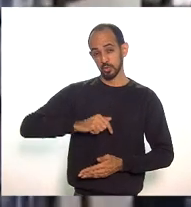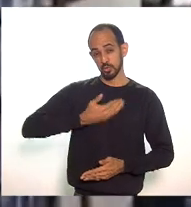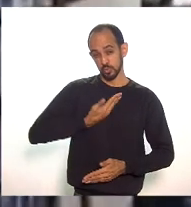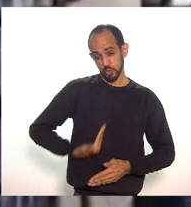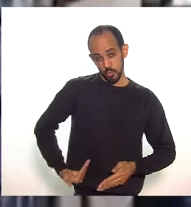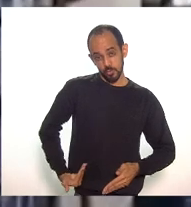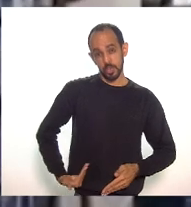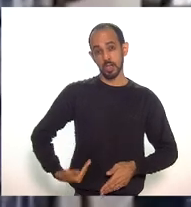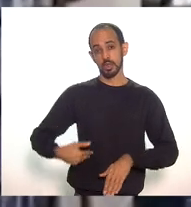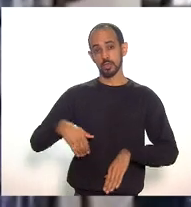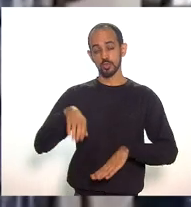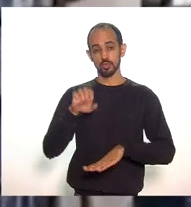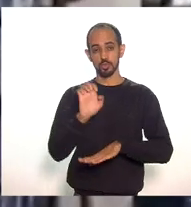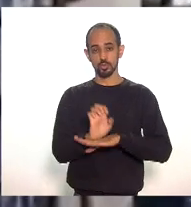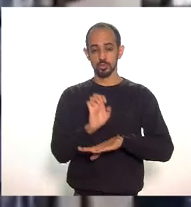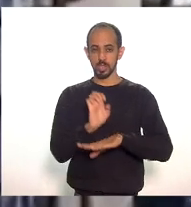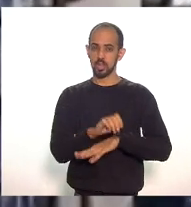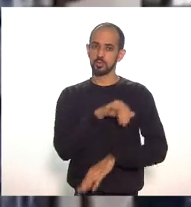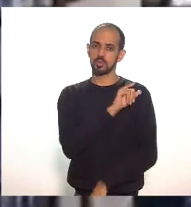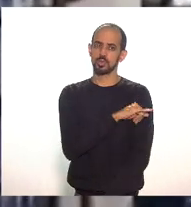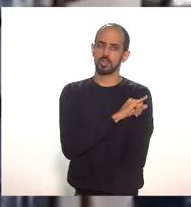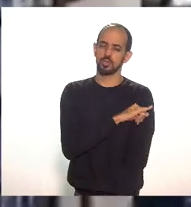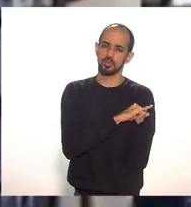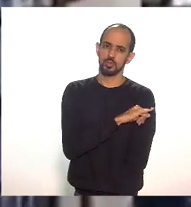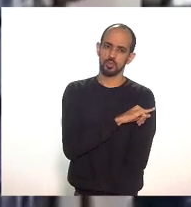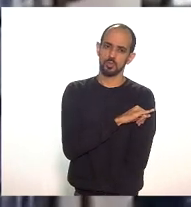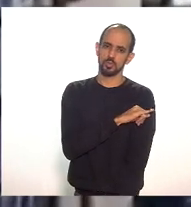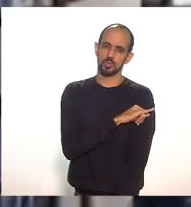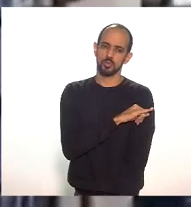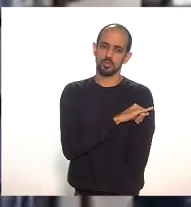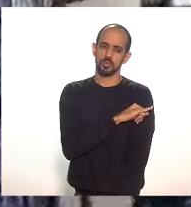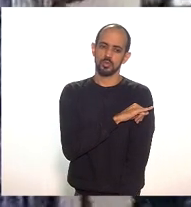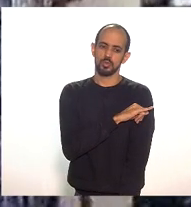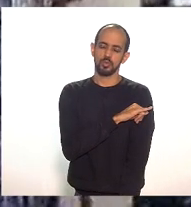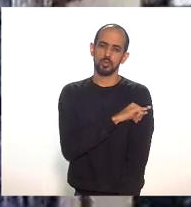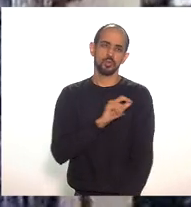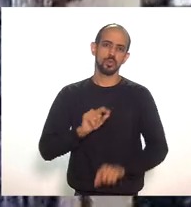do Estado do Rio de Janeiro tem